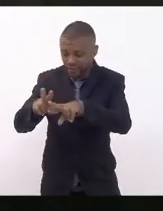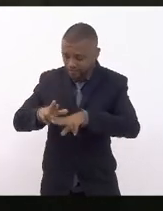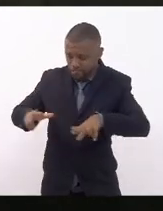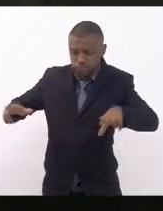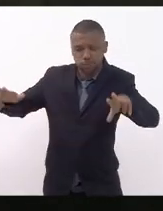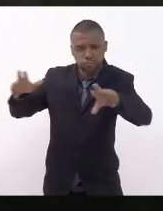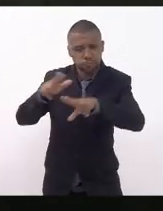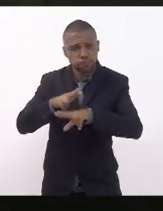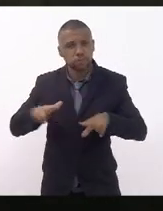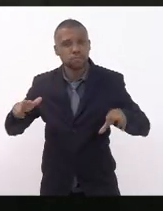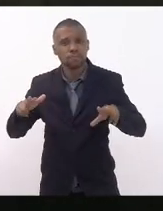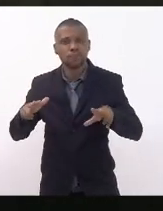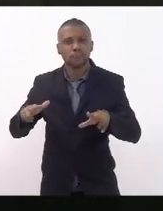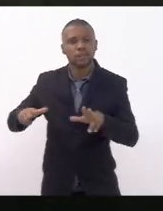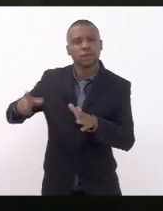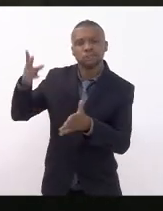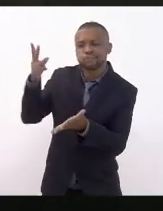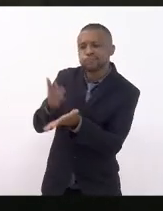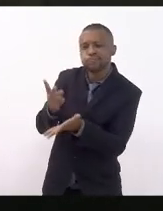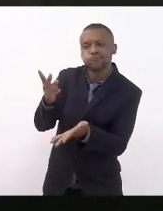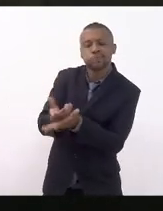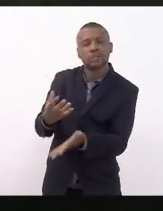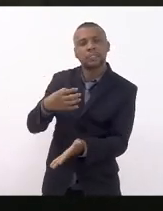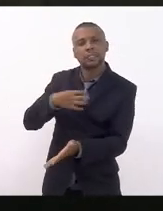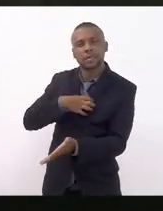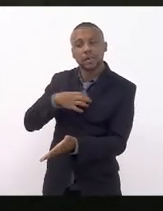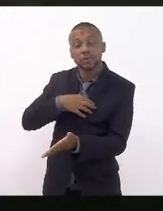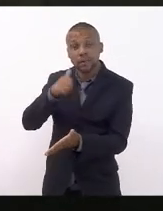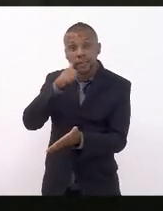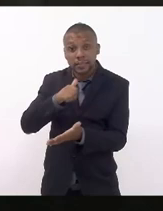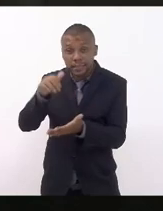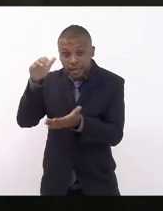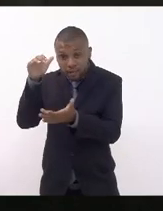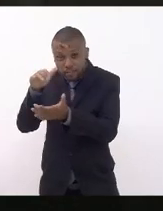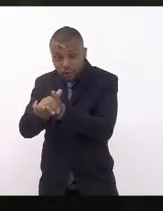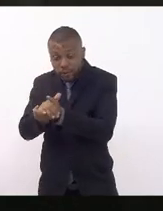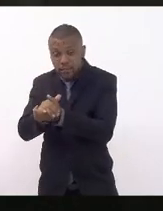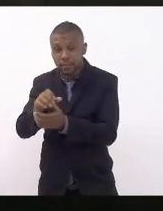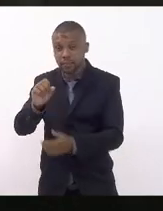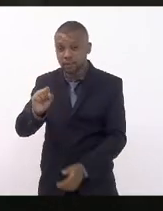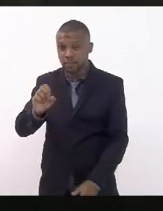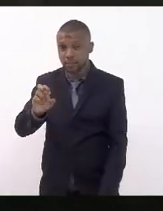que, do mesmo jeito da esposa do Sérgio Cabral,